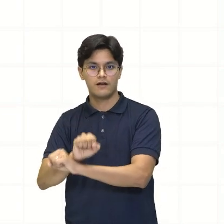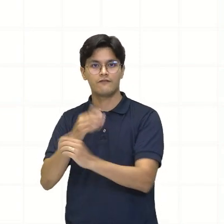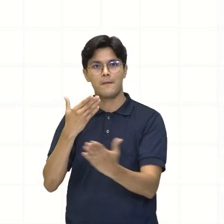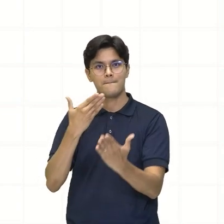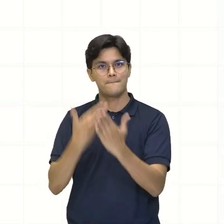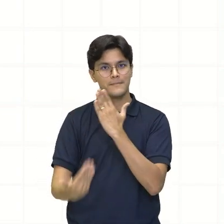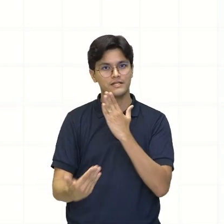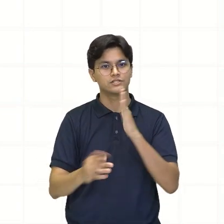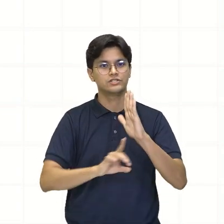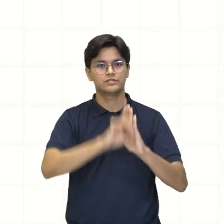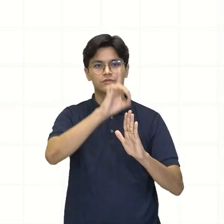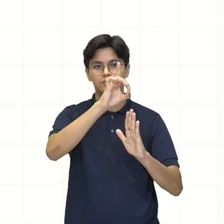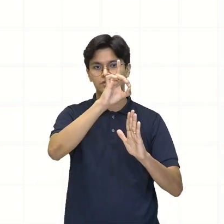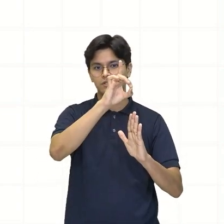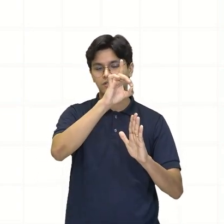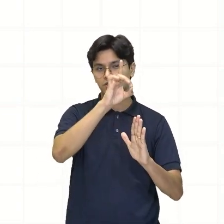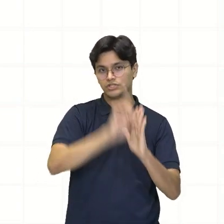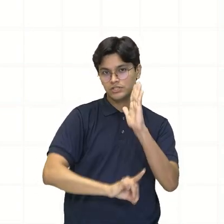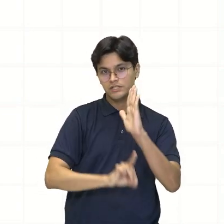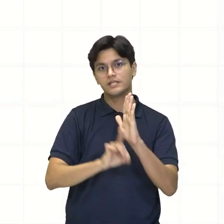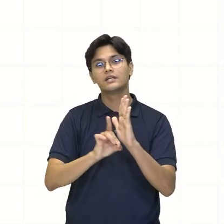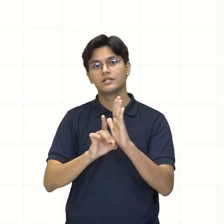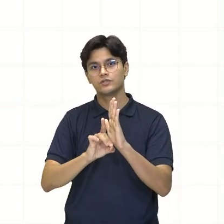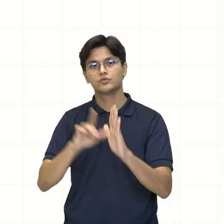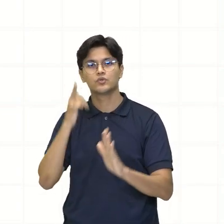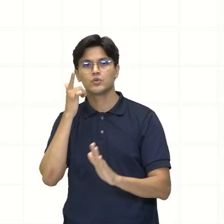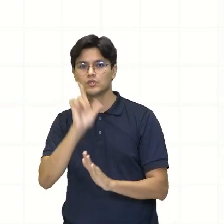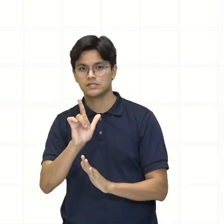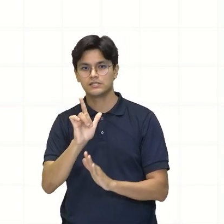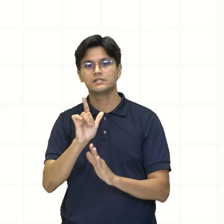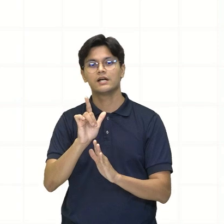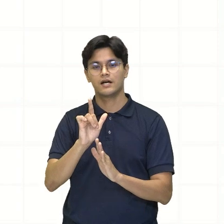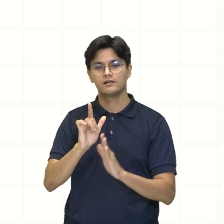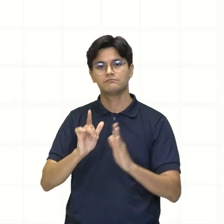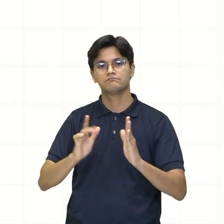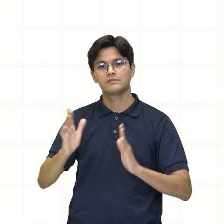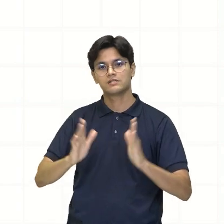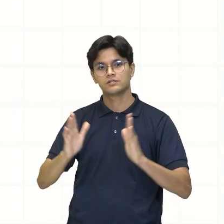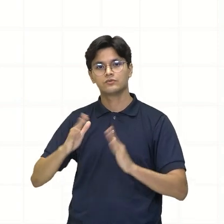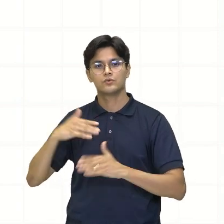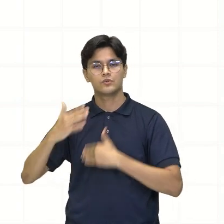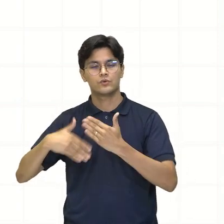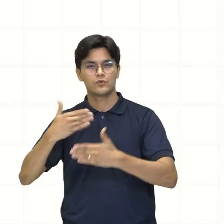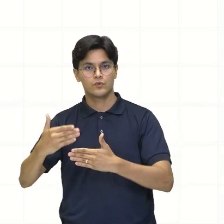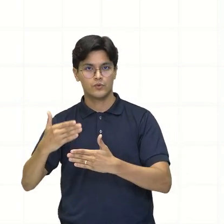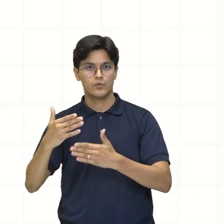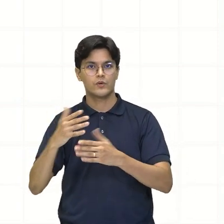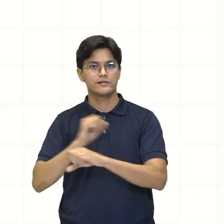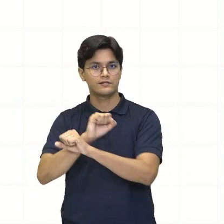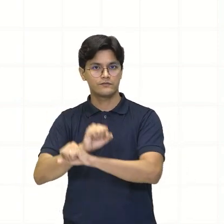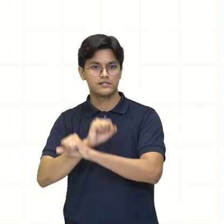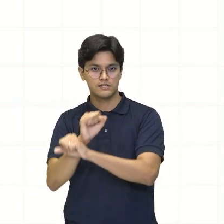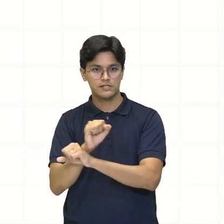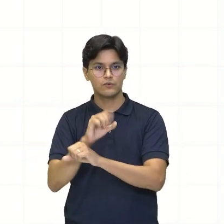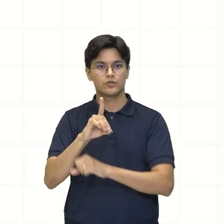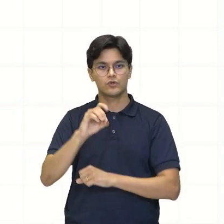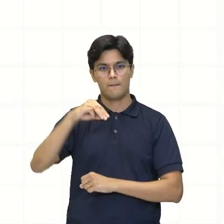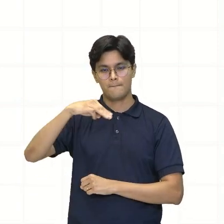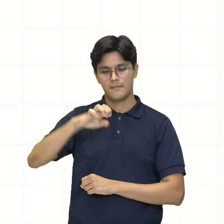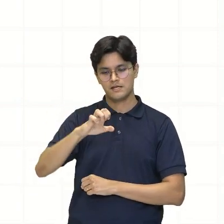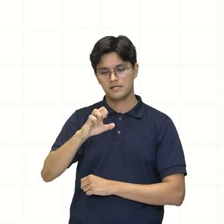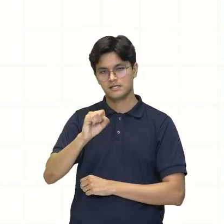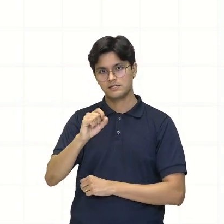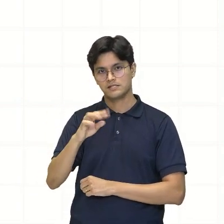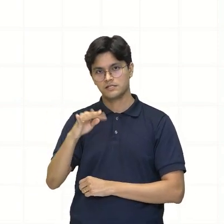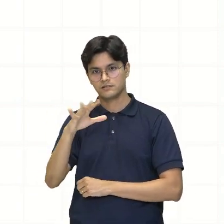seus direitos obtidos durante a escravização doméstica e africana. Lembrando, tá? Quais